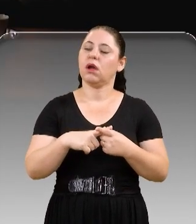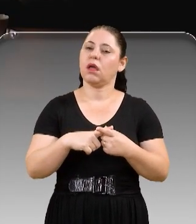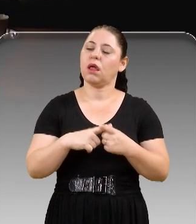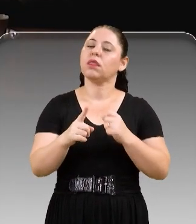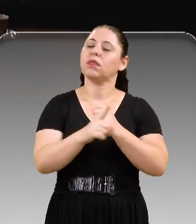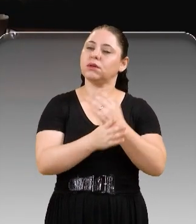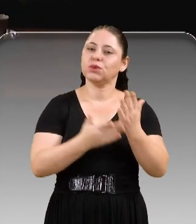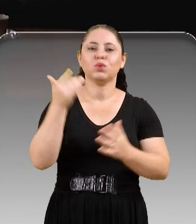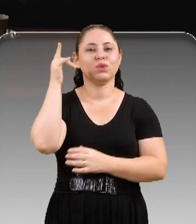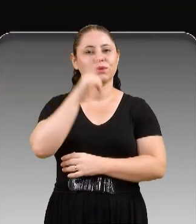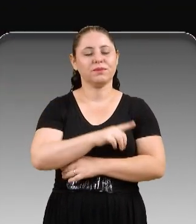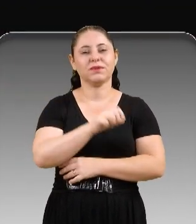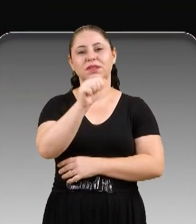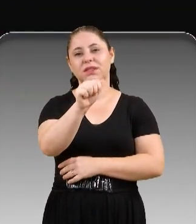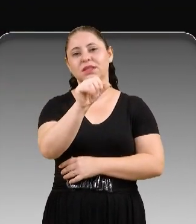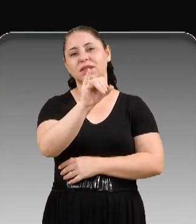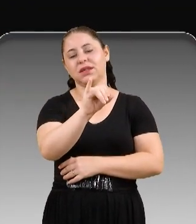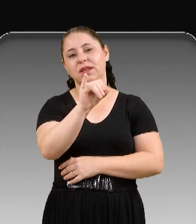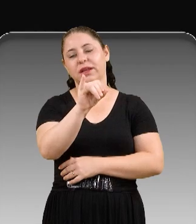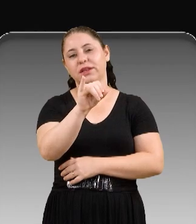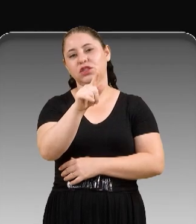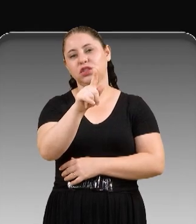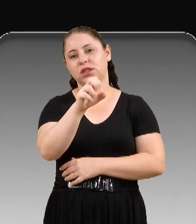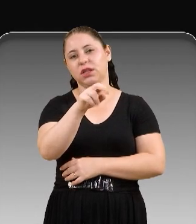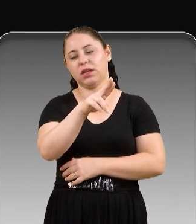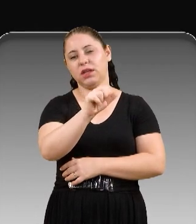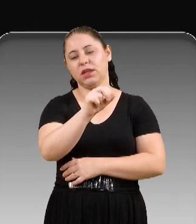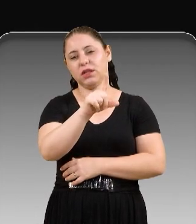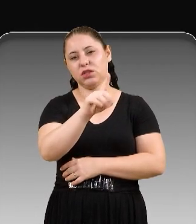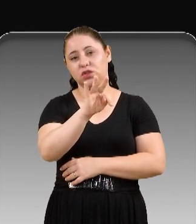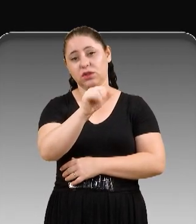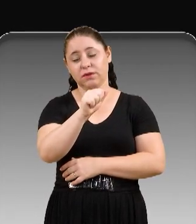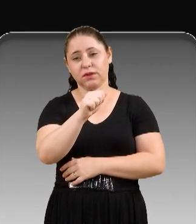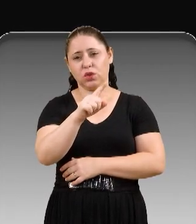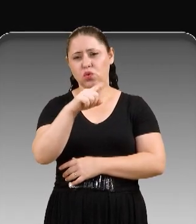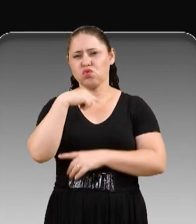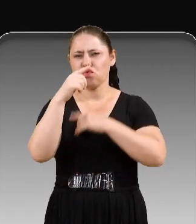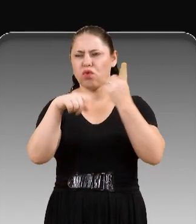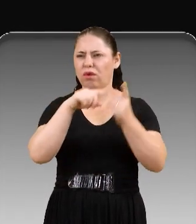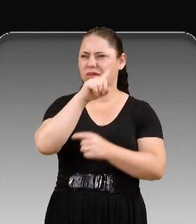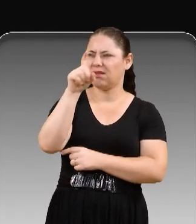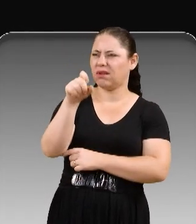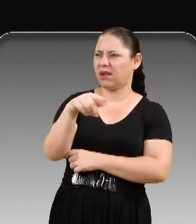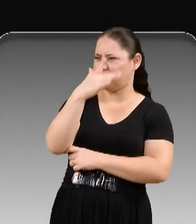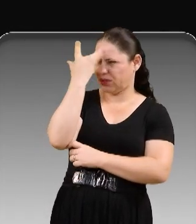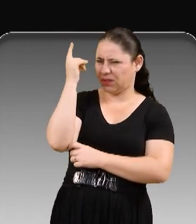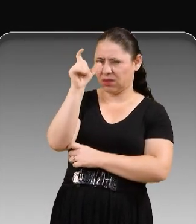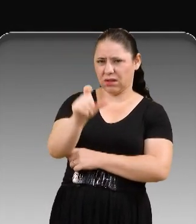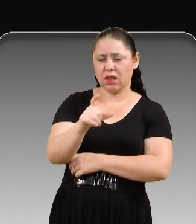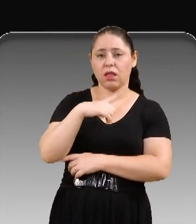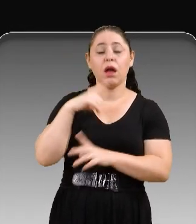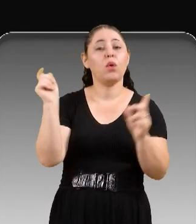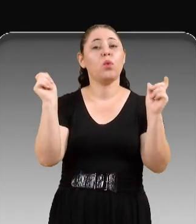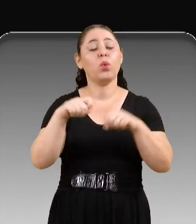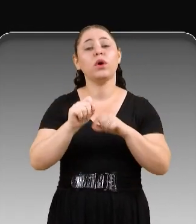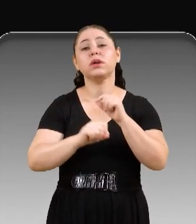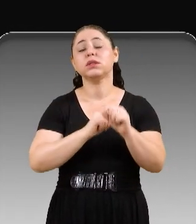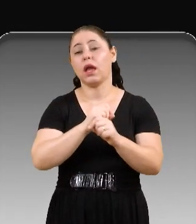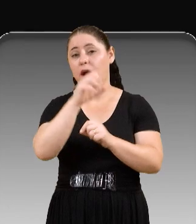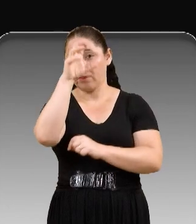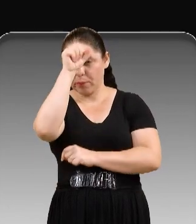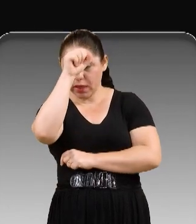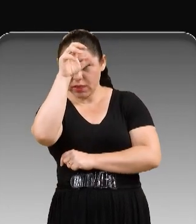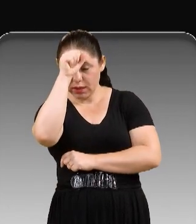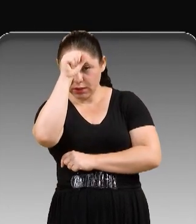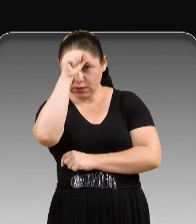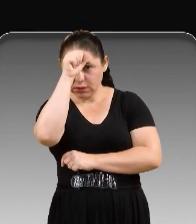gente possa atender essa demanda. É a inteligência artificial generativa, só para tirar a dúvida aí do nosso telespectador, ela tem a